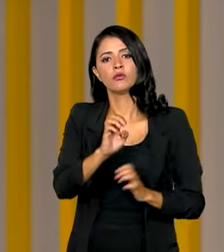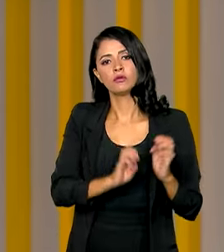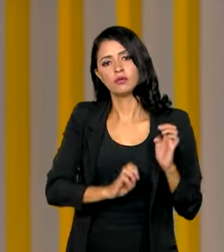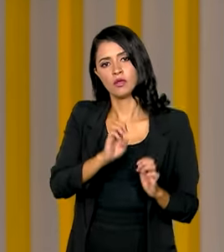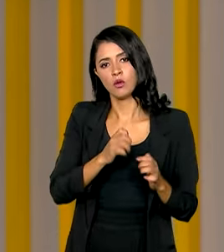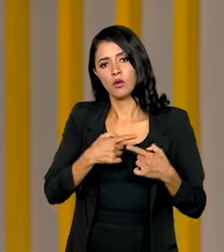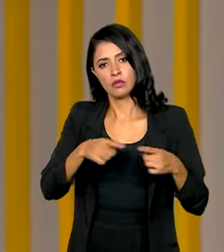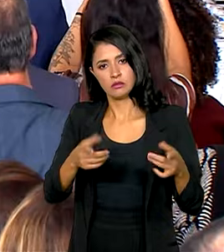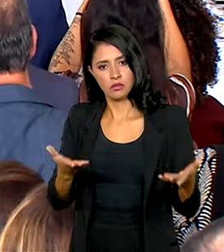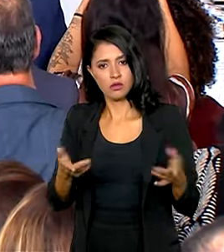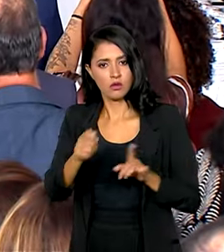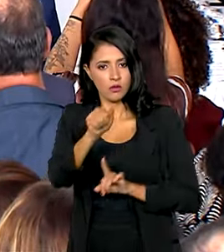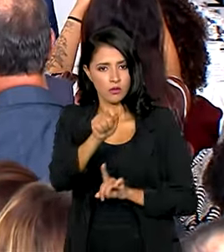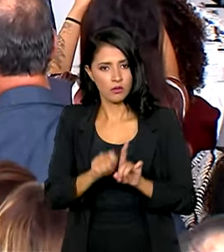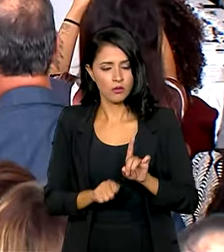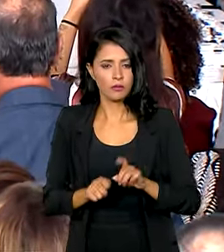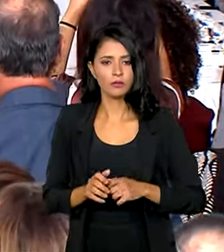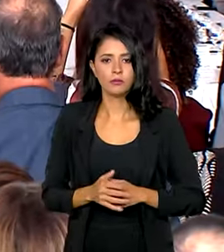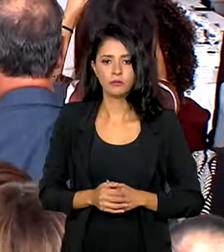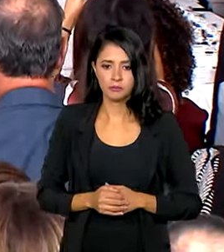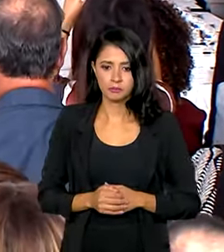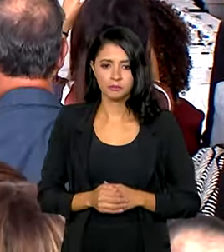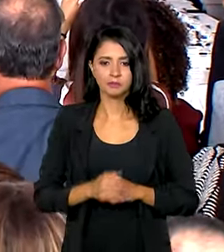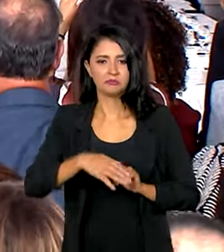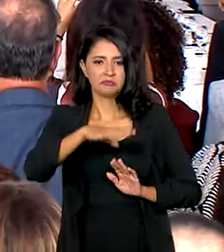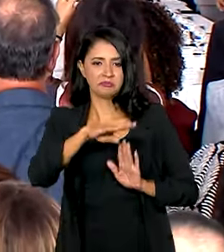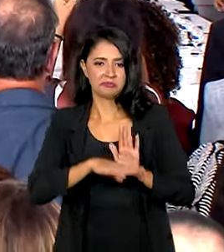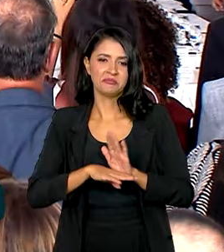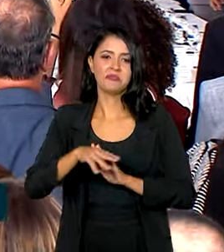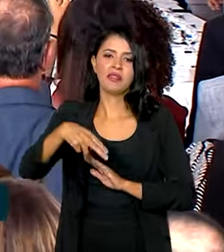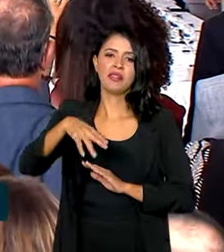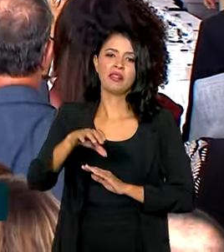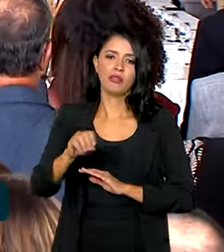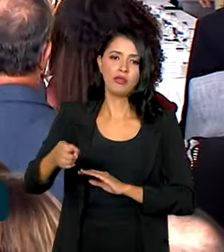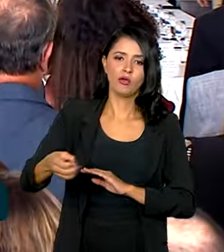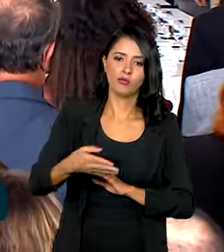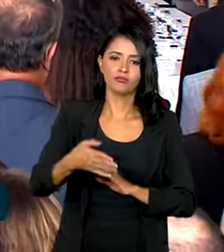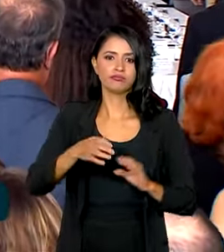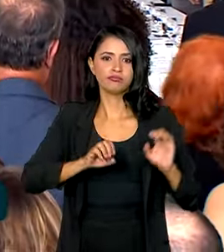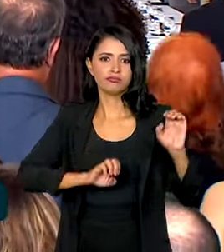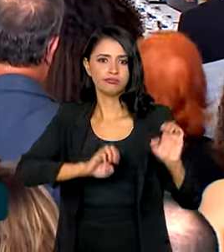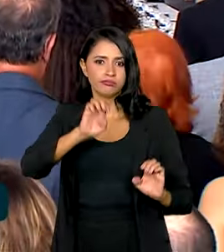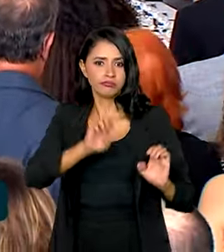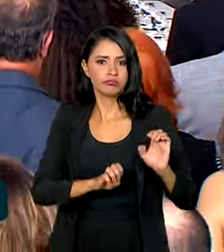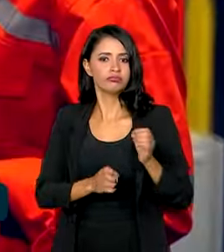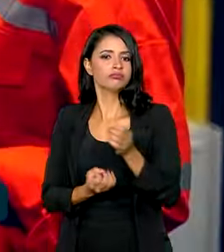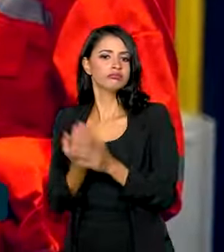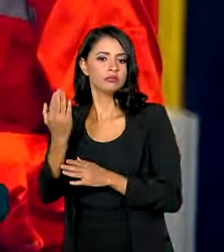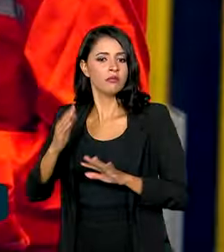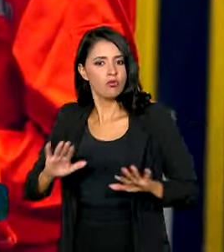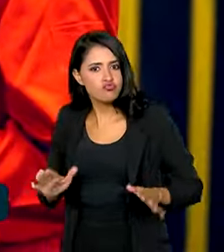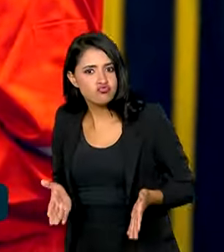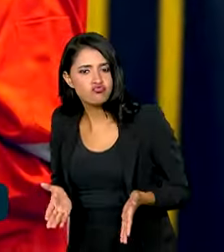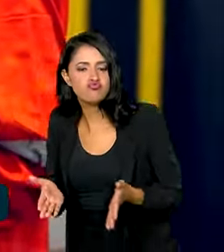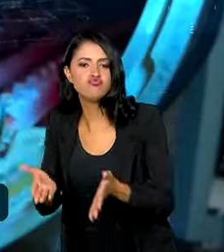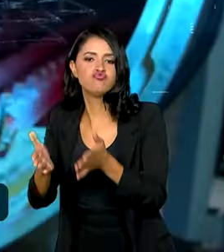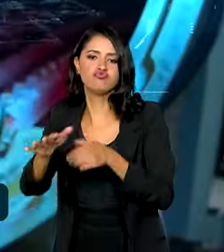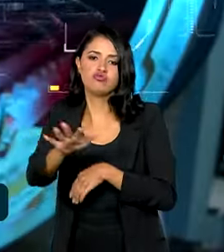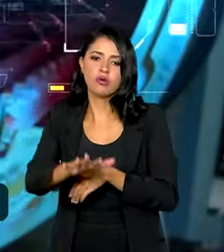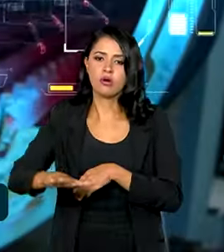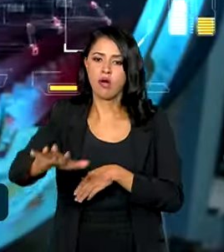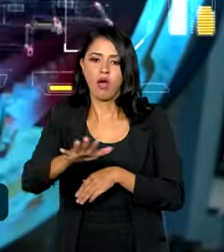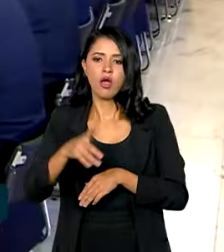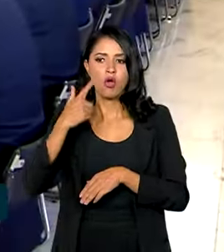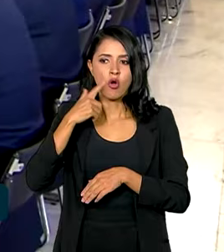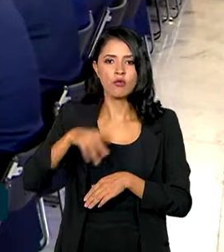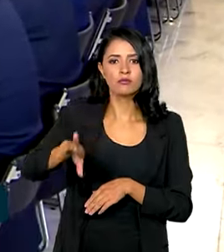neste mês o programa Nova indústria Brasil foi criado para impulsionar o setor com soluções